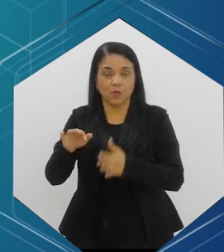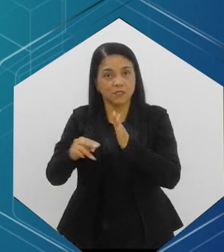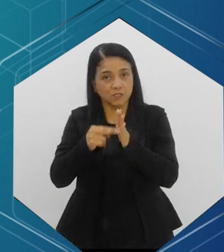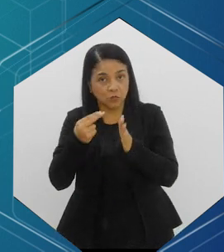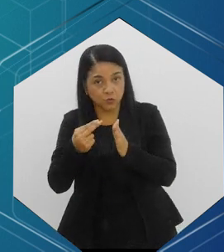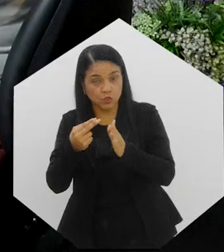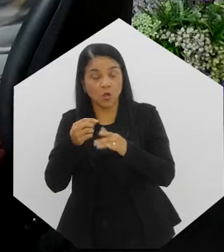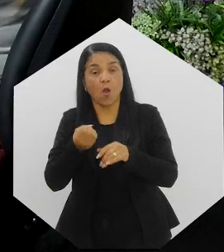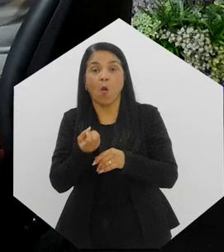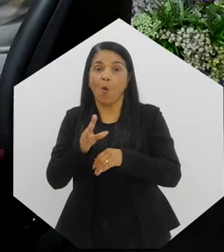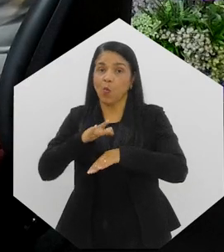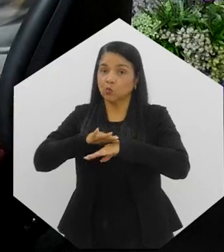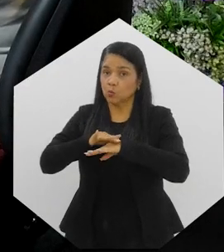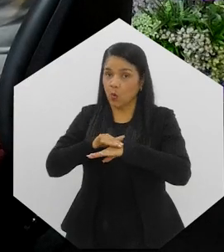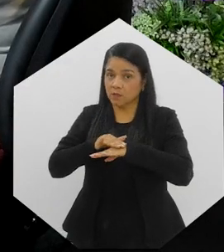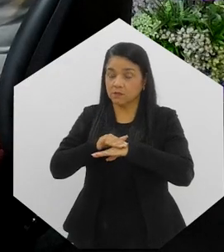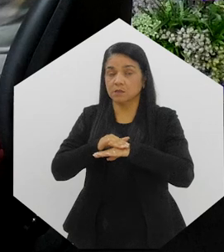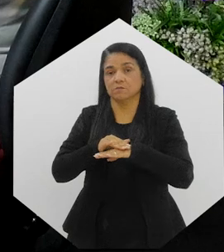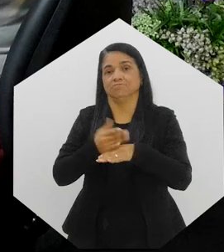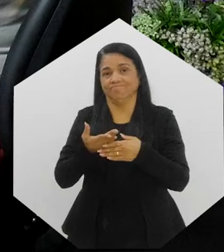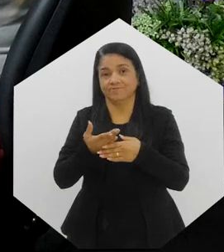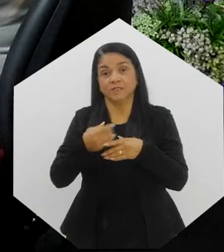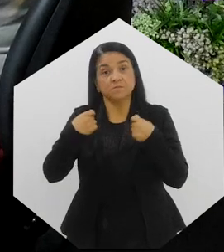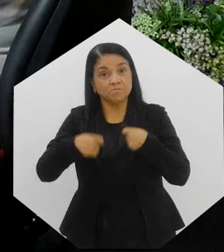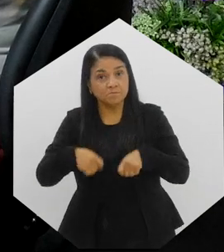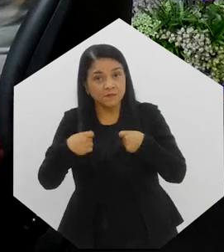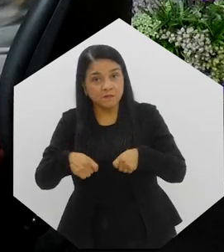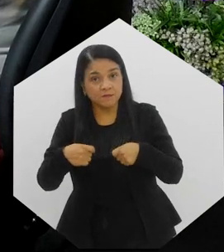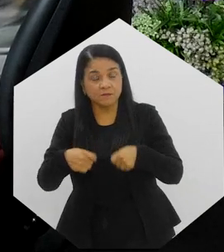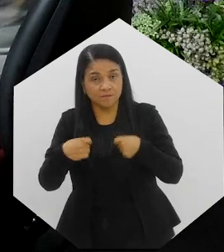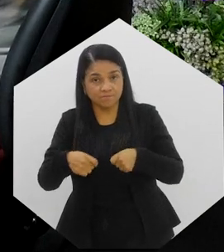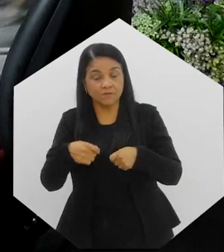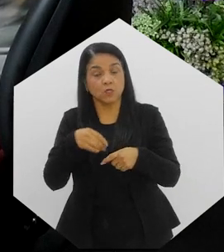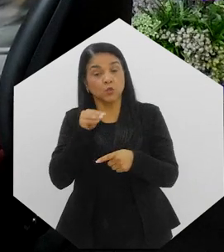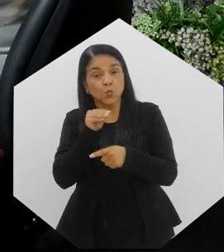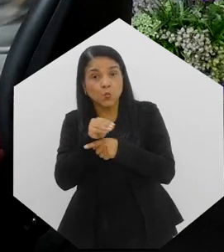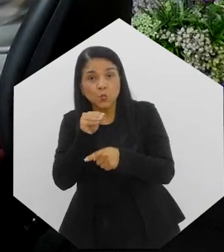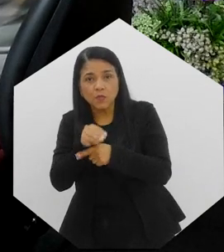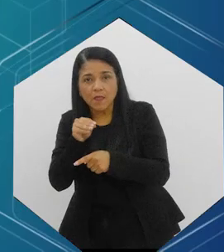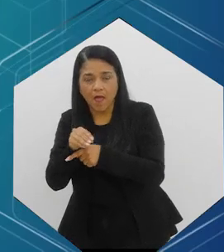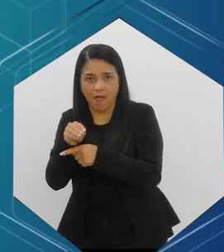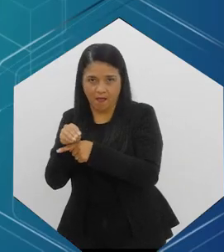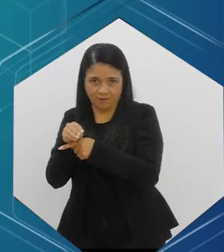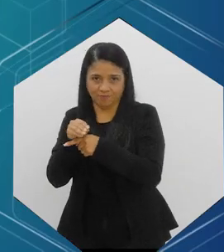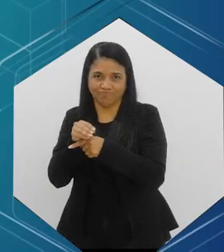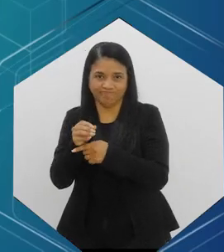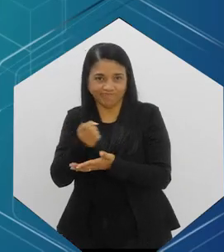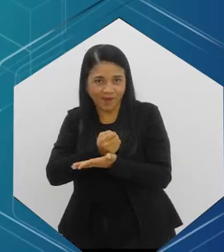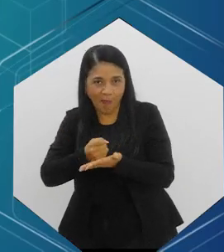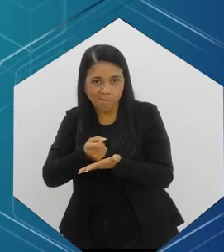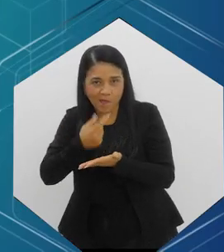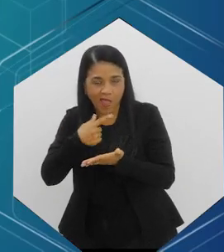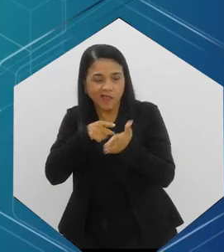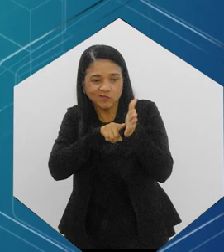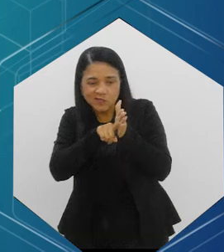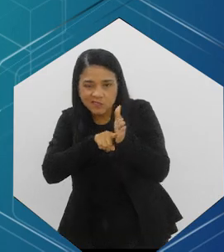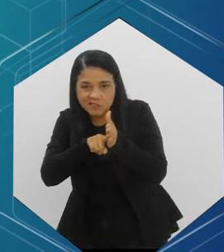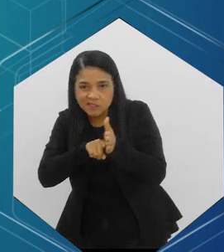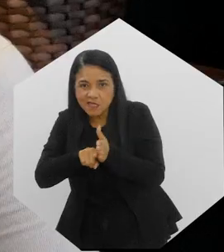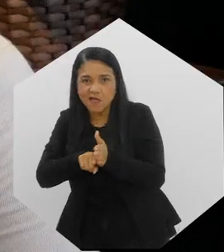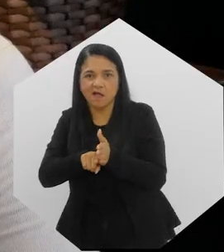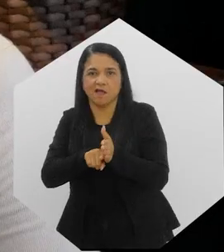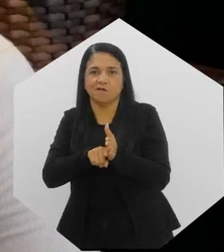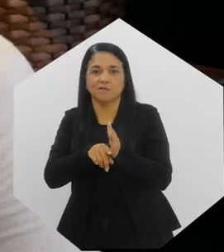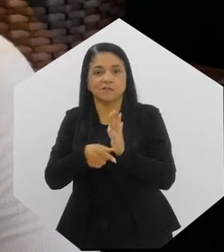paciente, tanto da doença prévia, da cirurgia e da necessidade da profilaxia. Ou seja, a realização de exames prévios,